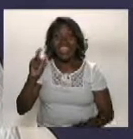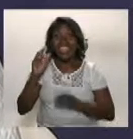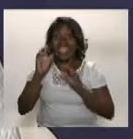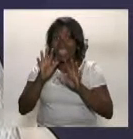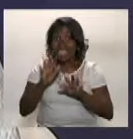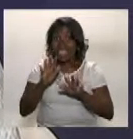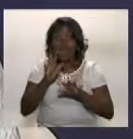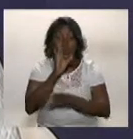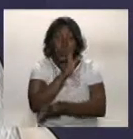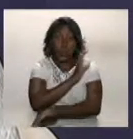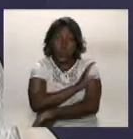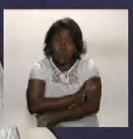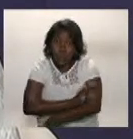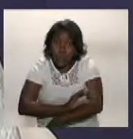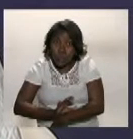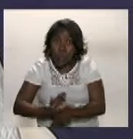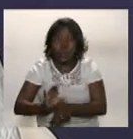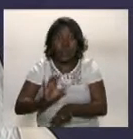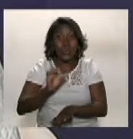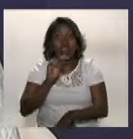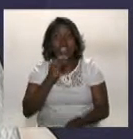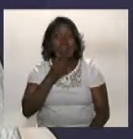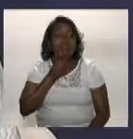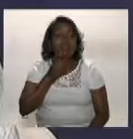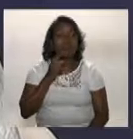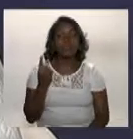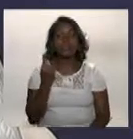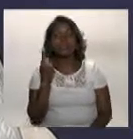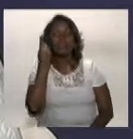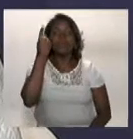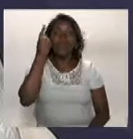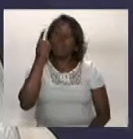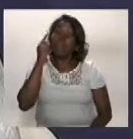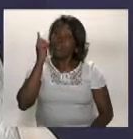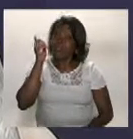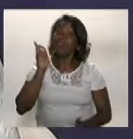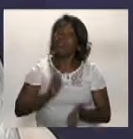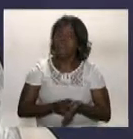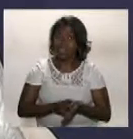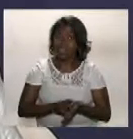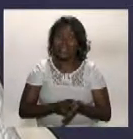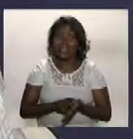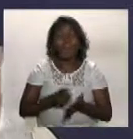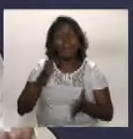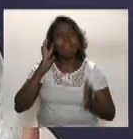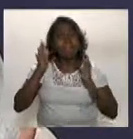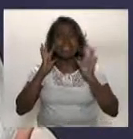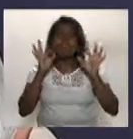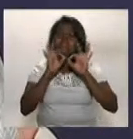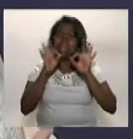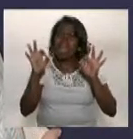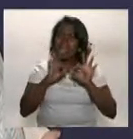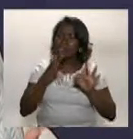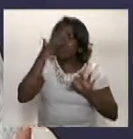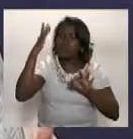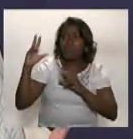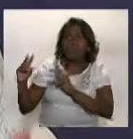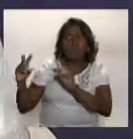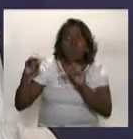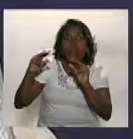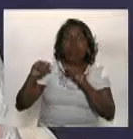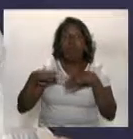enfrentamento da violência têm um índice de 10 mortes por 100 mil habitantes. O Brasil tem